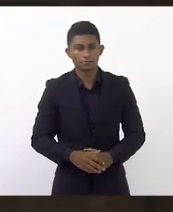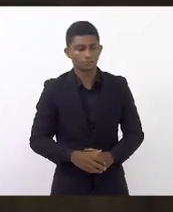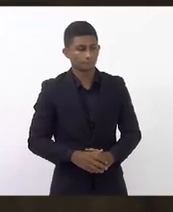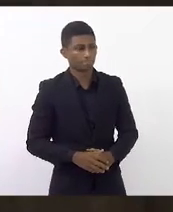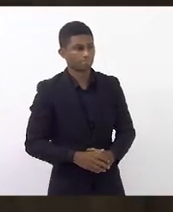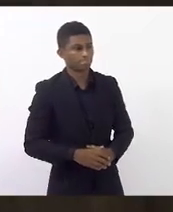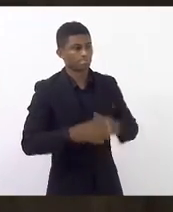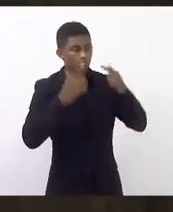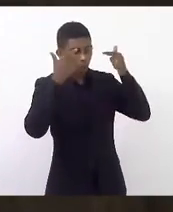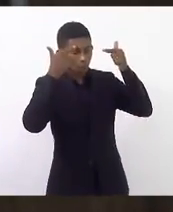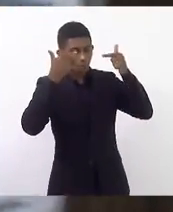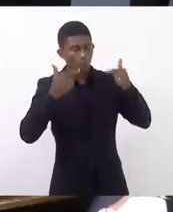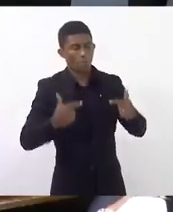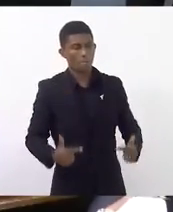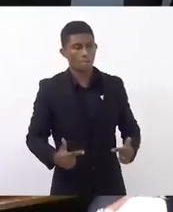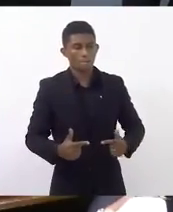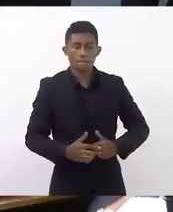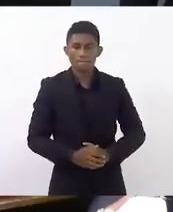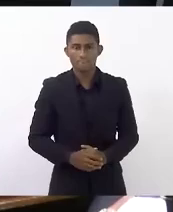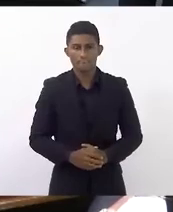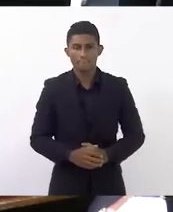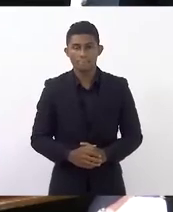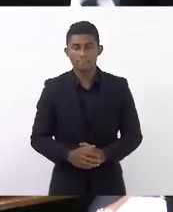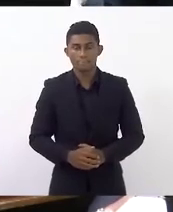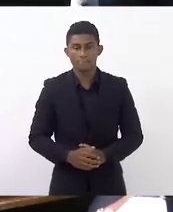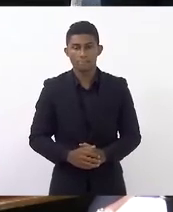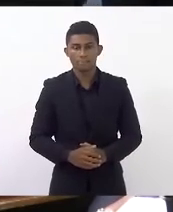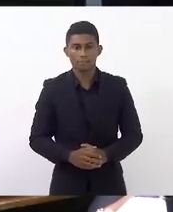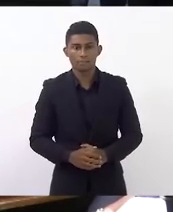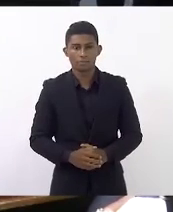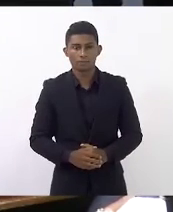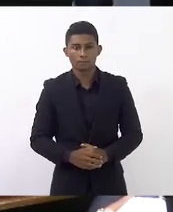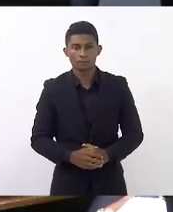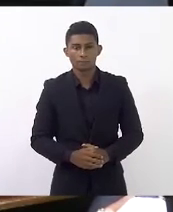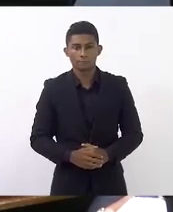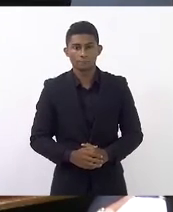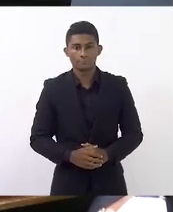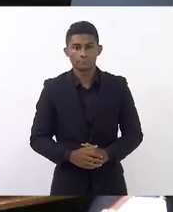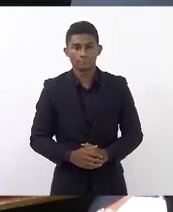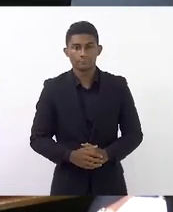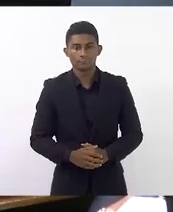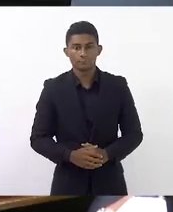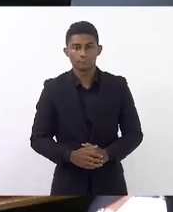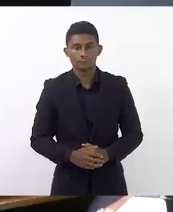Abstenção. Deputada Lucinha, abstenção.